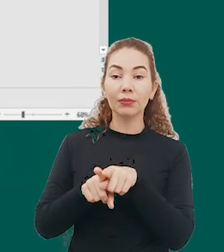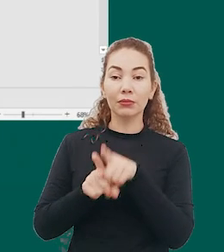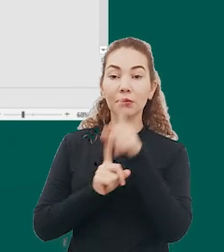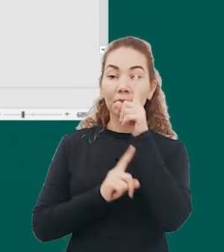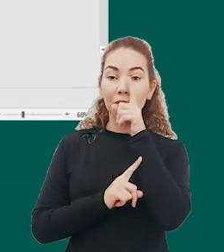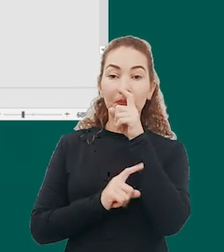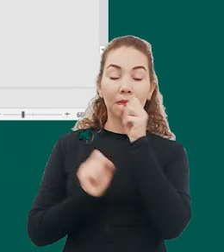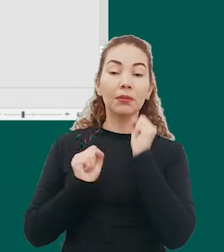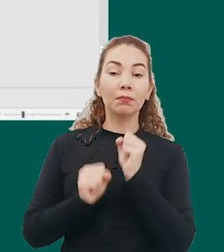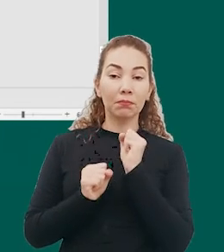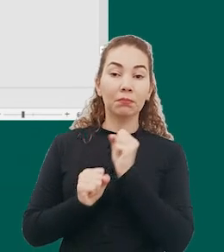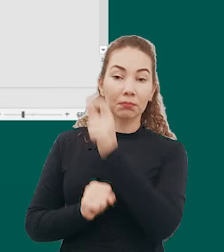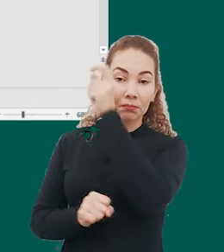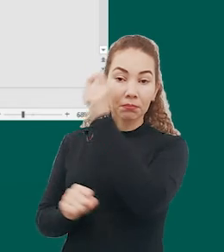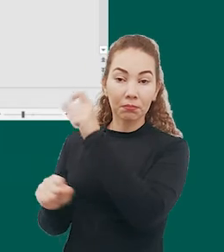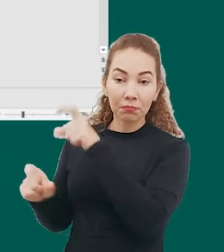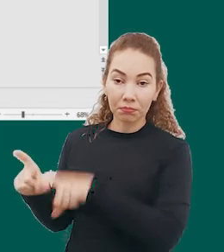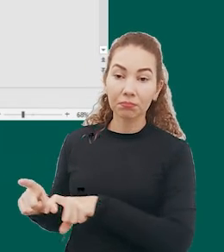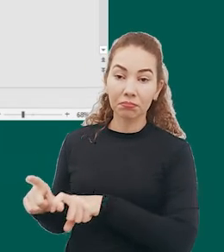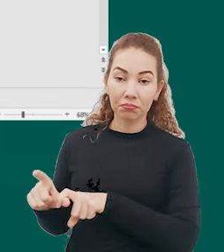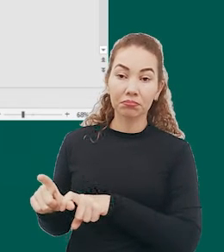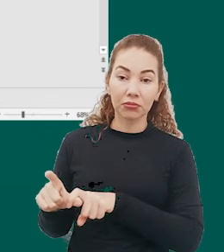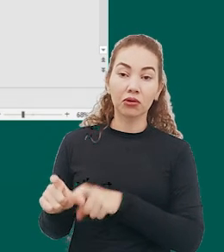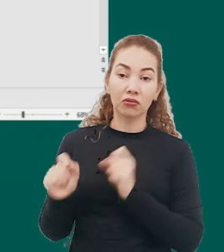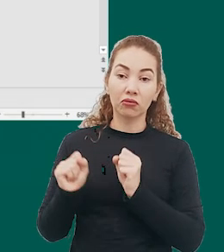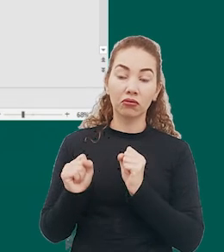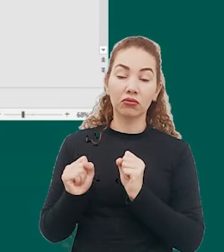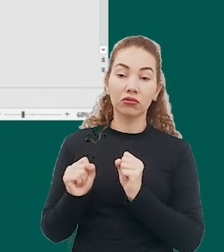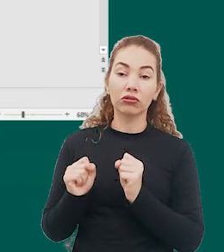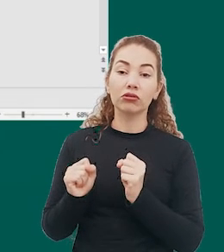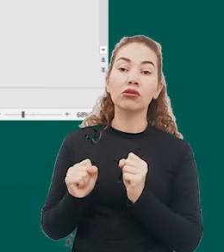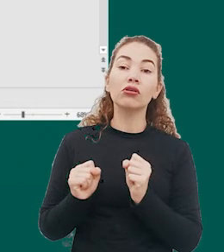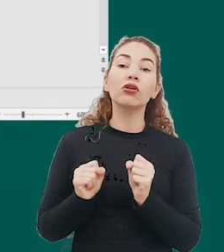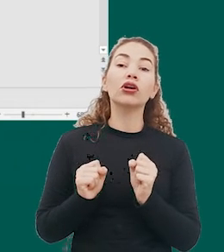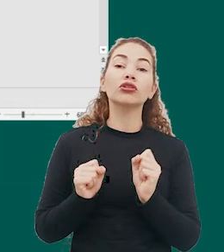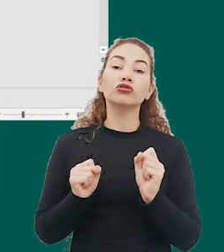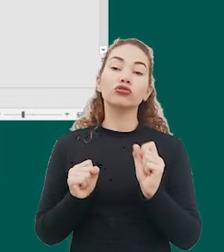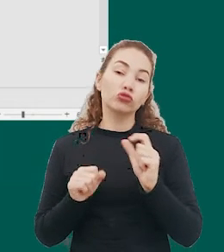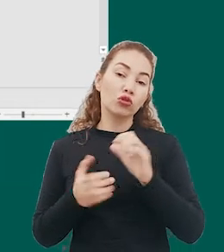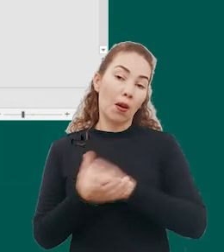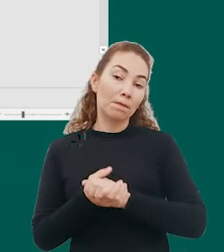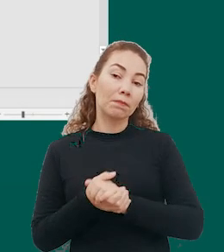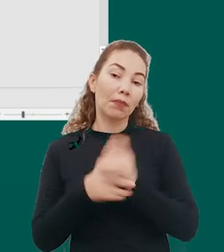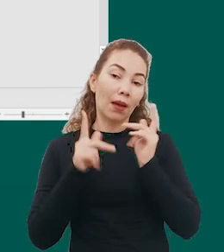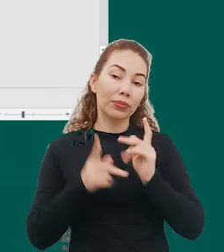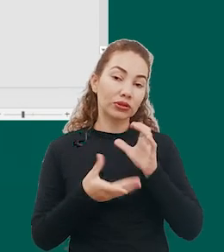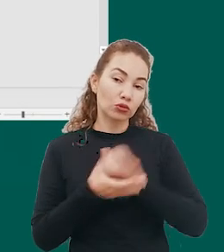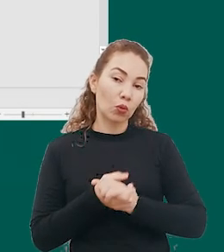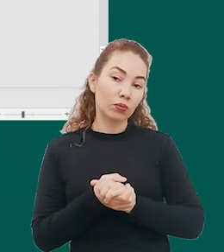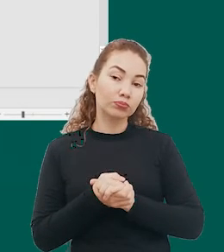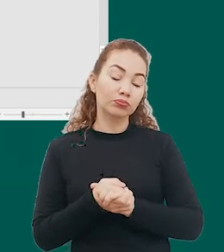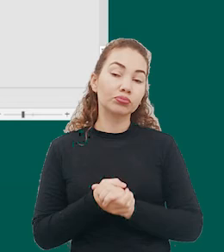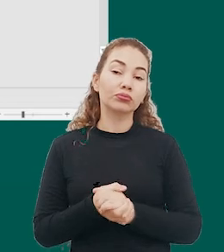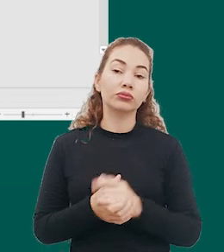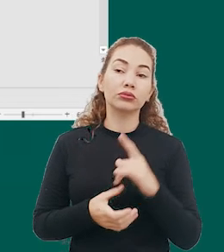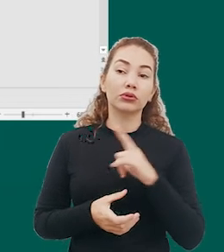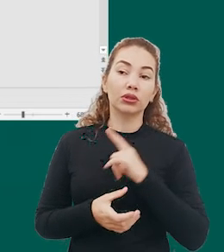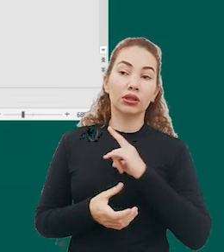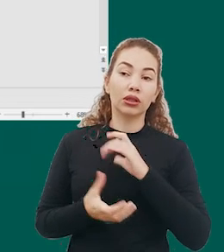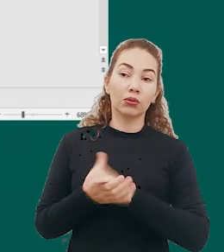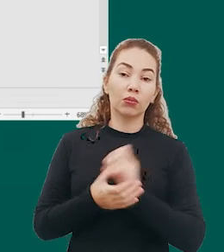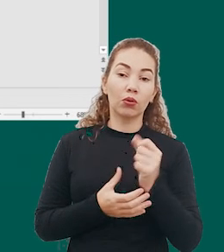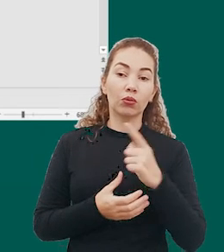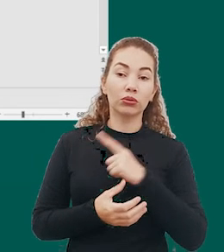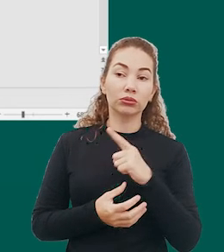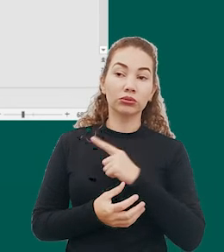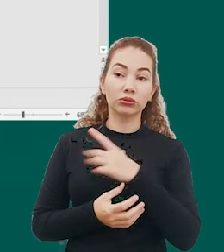mãe, pode ser considerado dependente. O companheiro, aqui nós temos uma diferença, companheiro com o qual